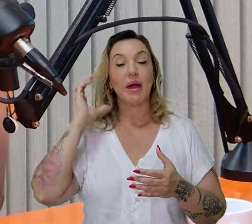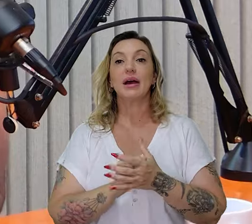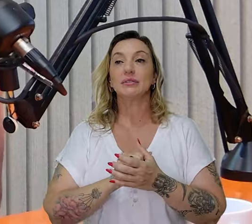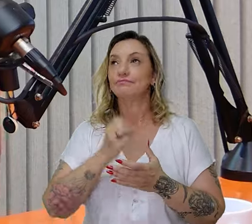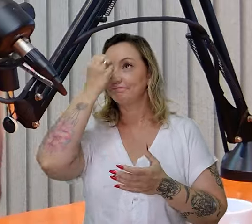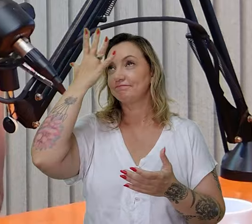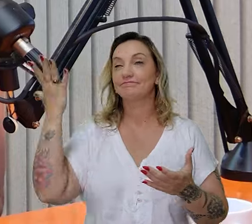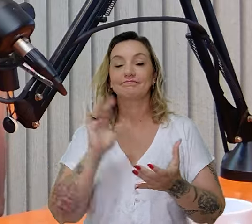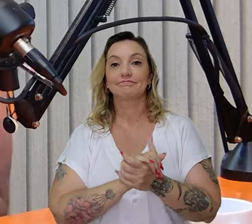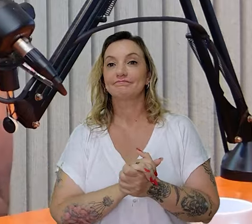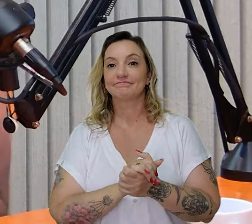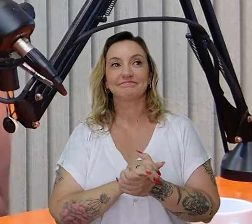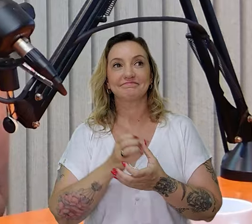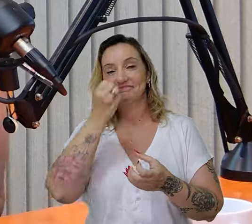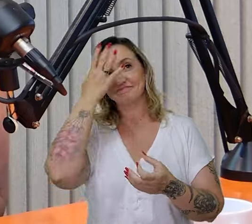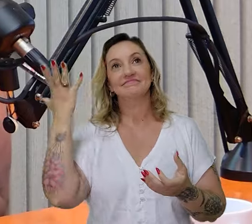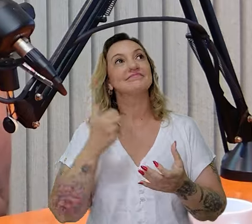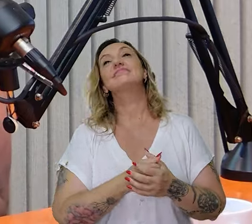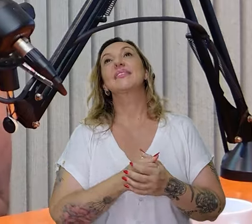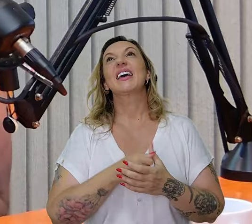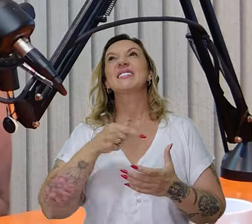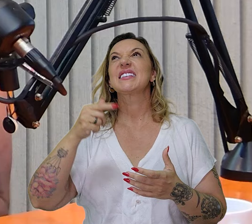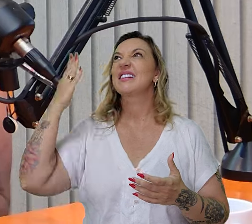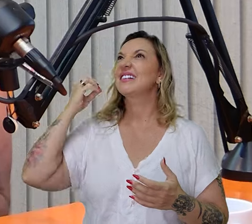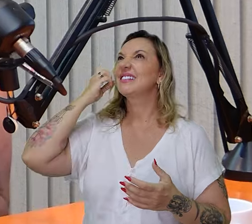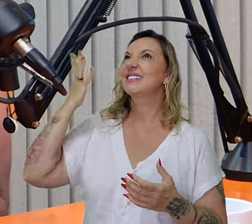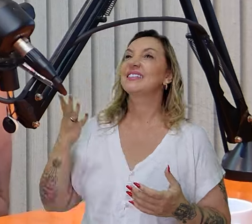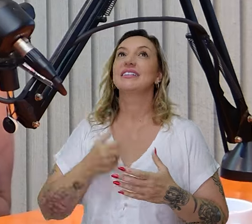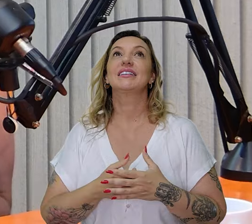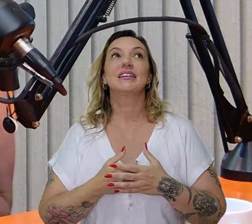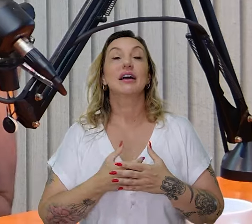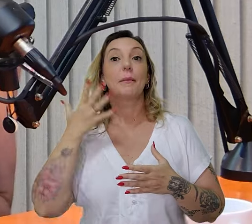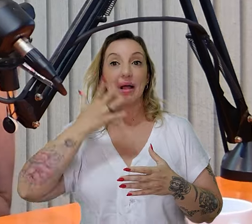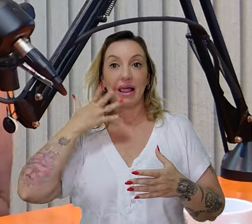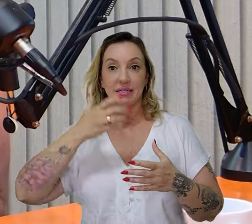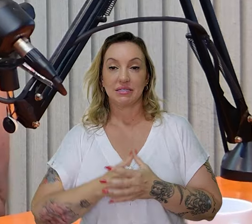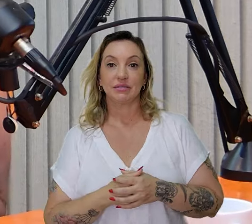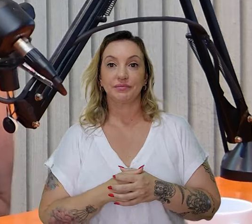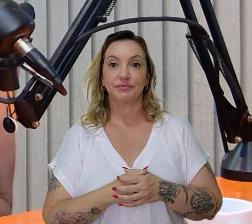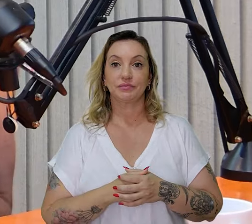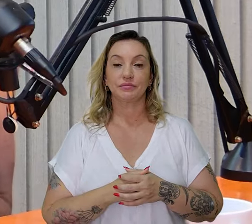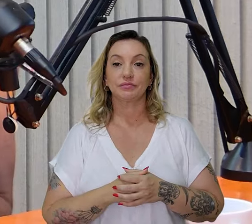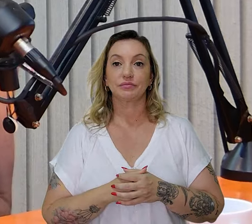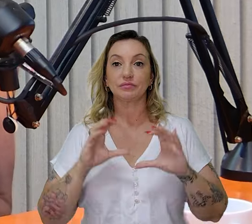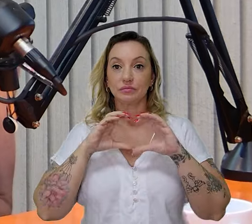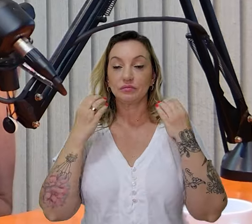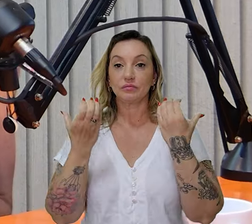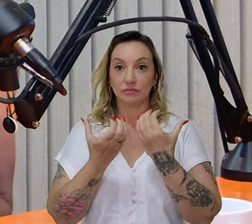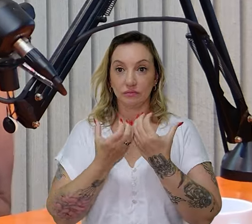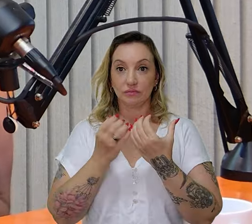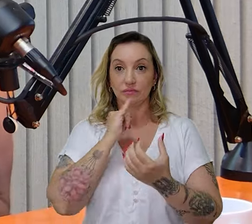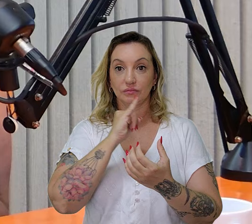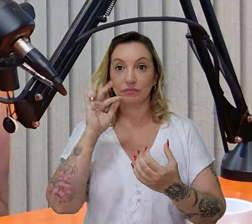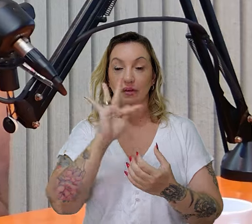quando semana passada sei lá fazendo uma palestra numa convenção que é do Instituto Federal do Mato Grosso